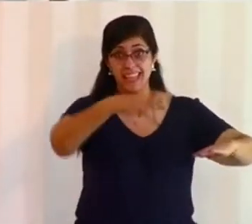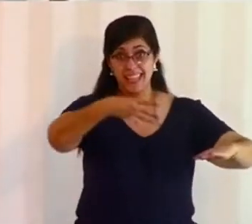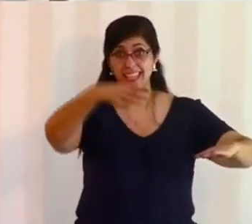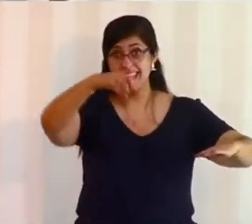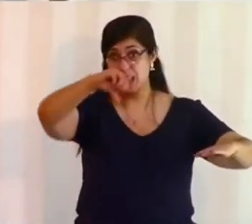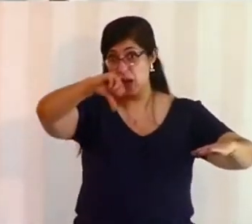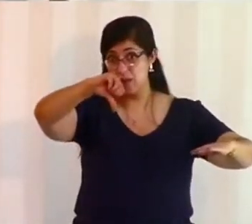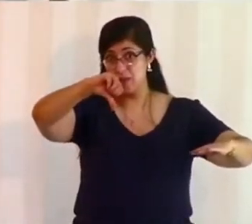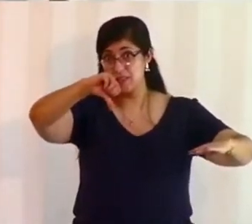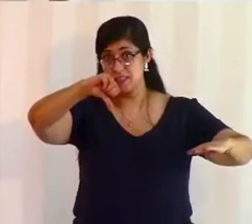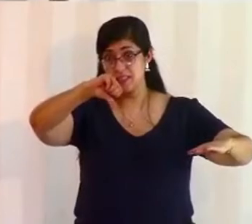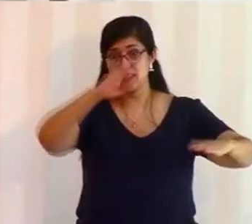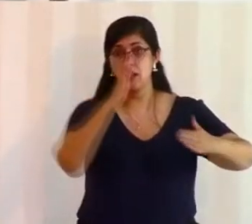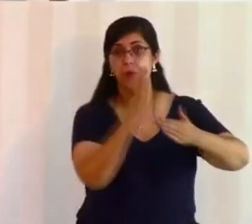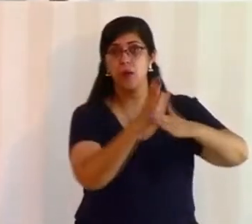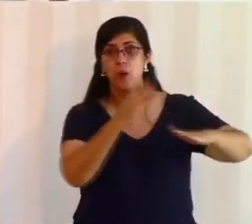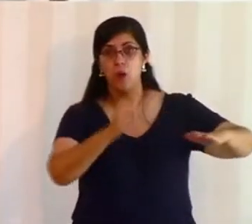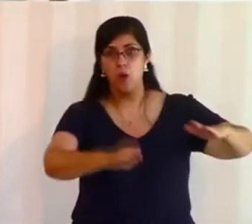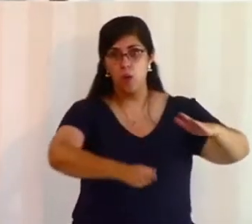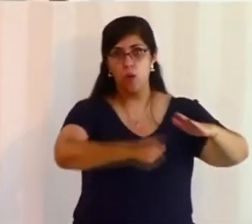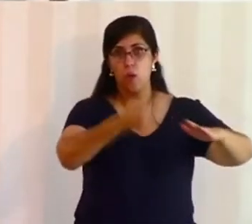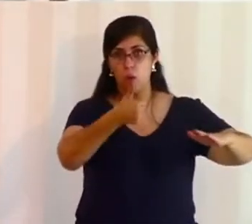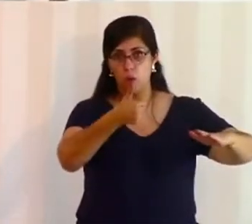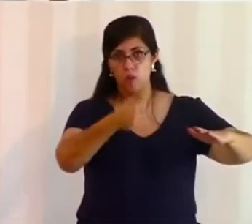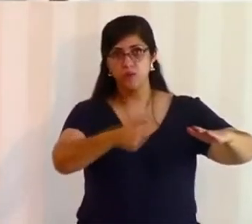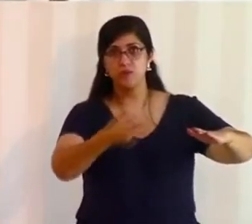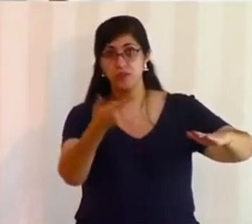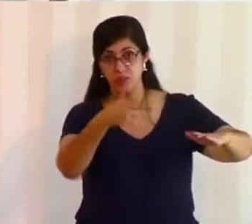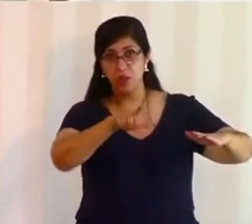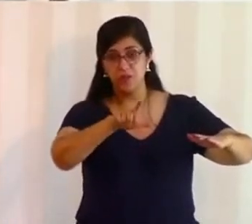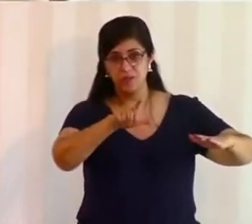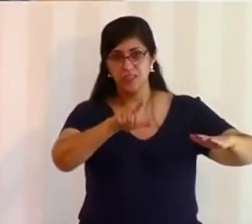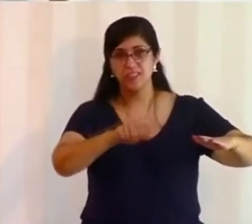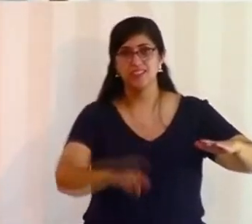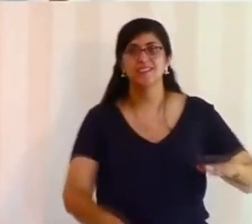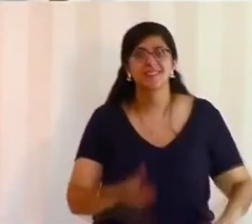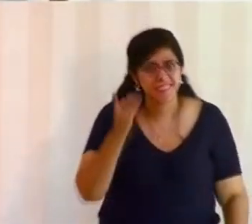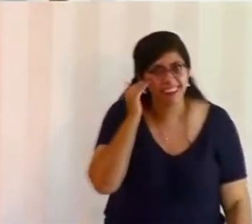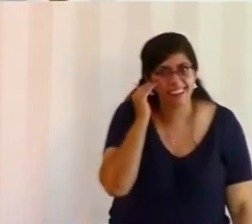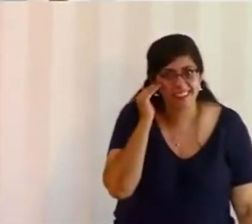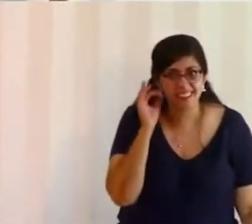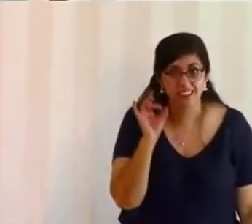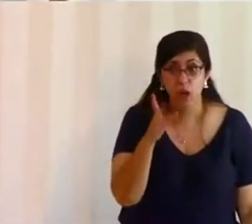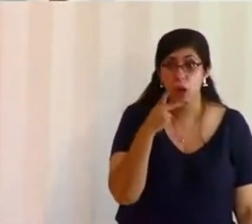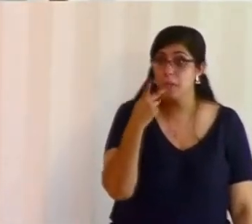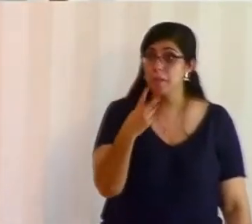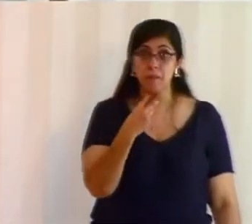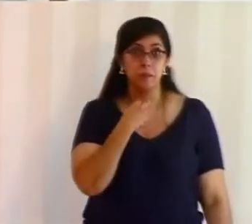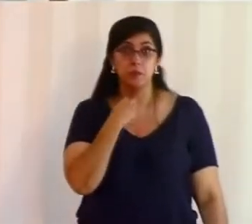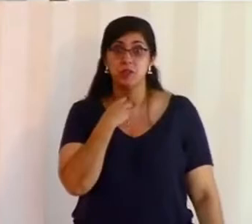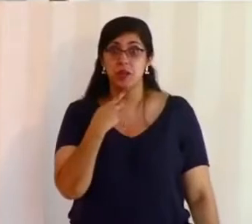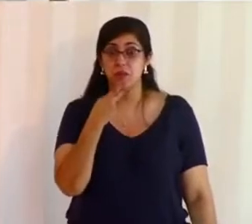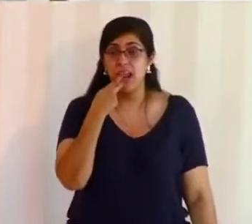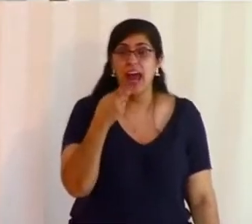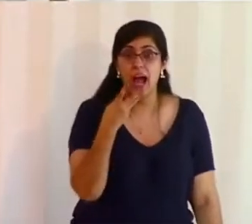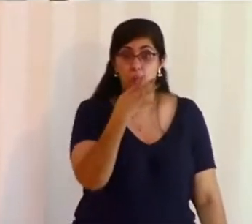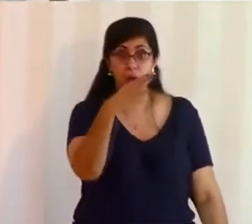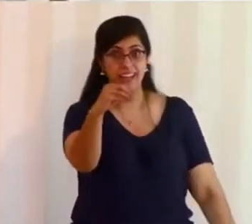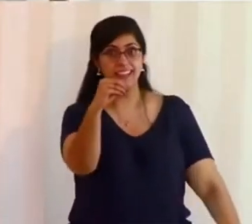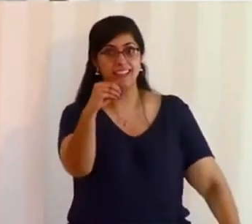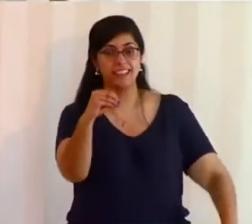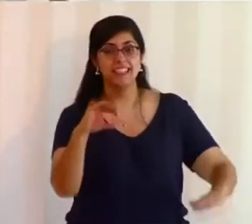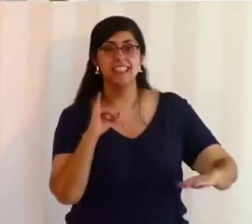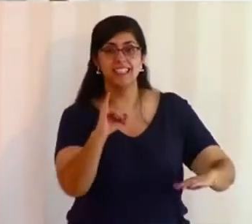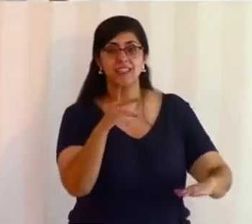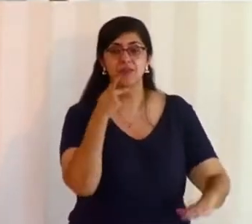39, ele em vez de falar 40, ele falava 1, 2, aí ele podia bater quantas vezes ele quisesse. Ele só não podia falar 40. Porque se falasse